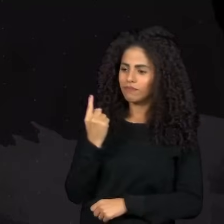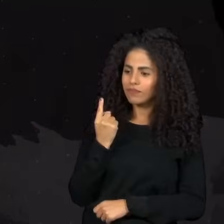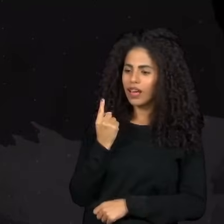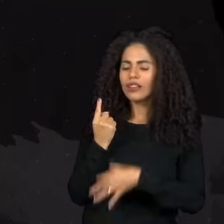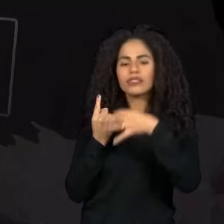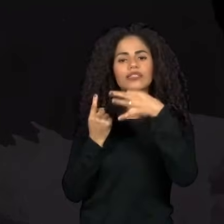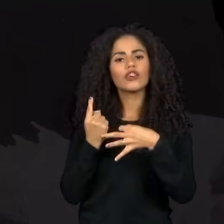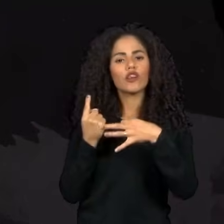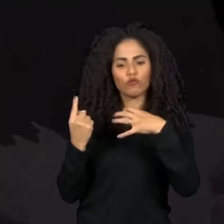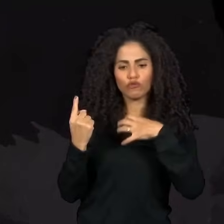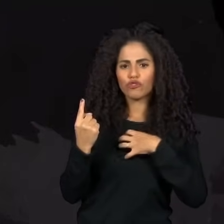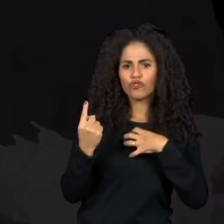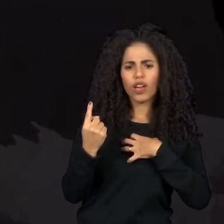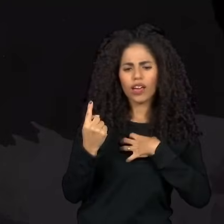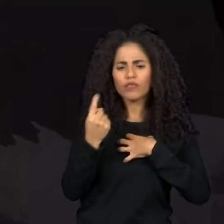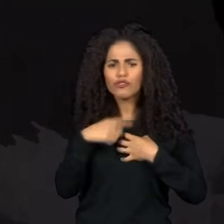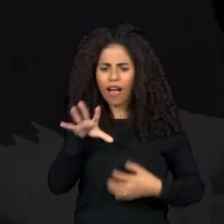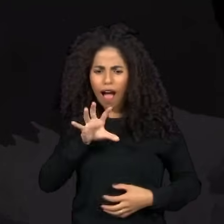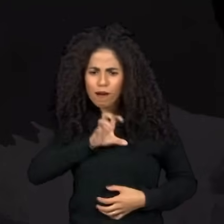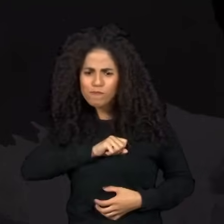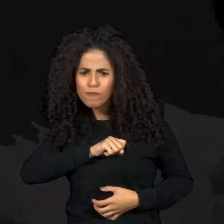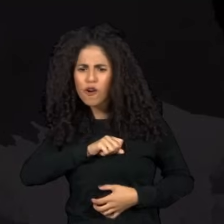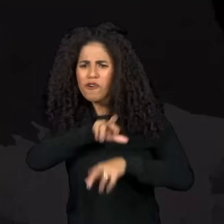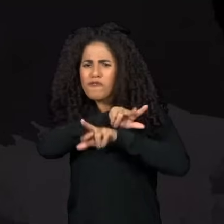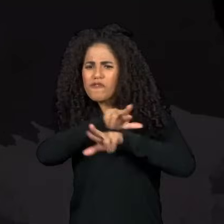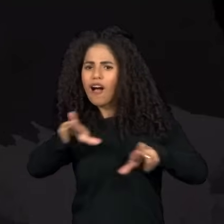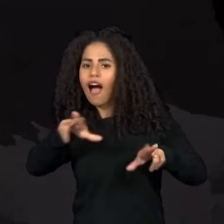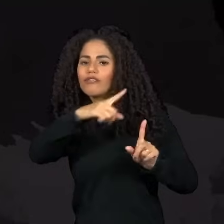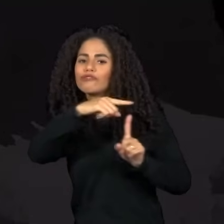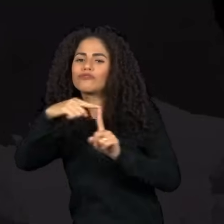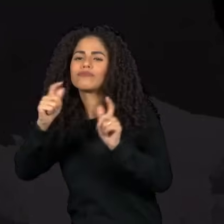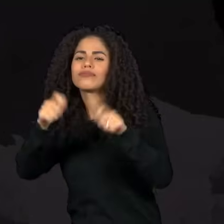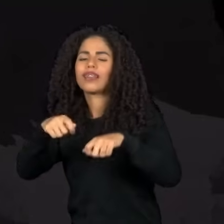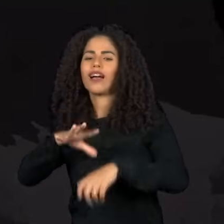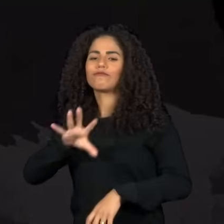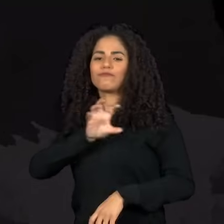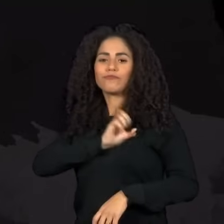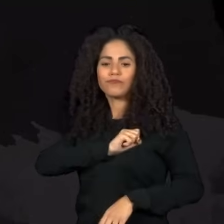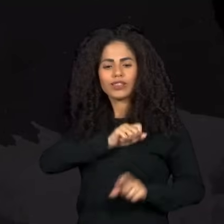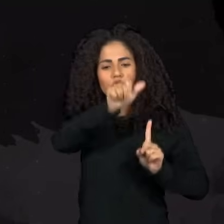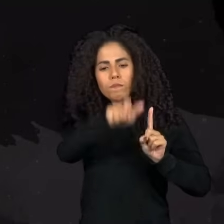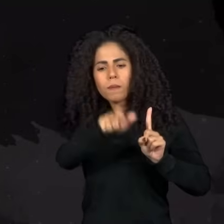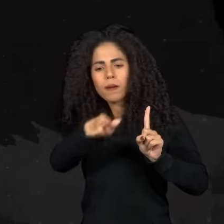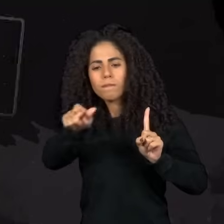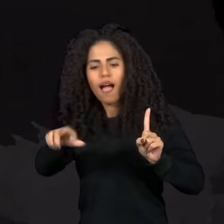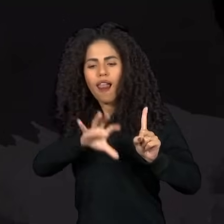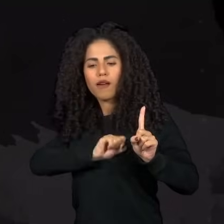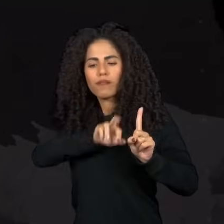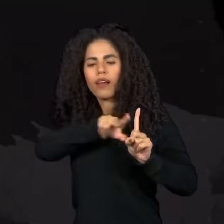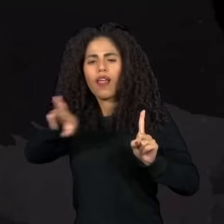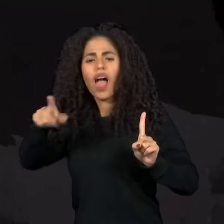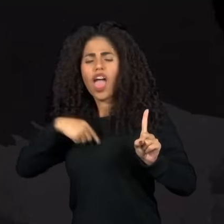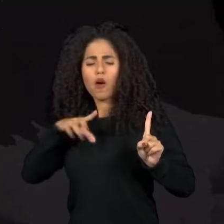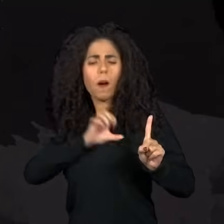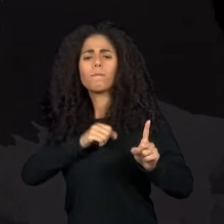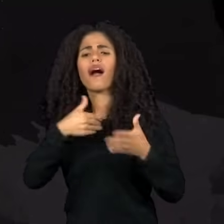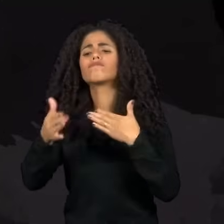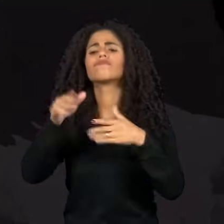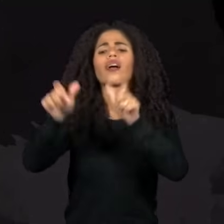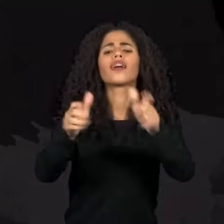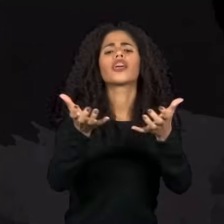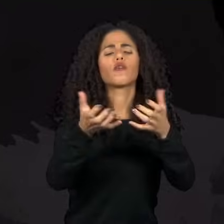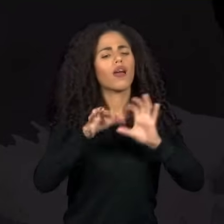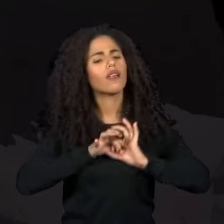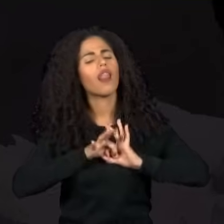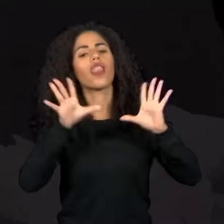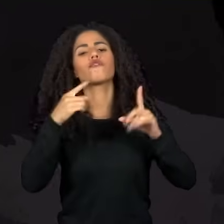todas as formas de amor e de se amar. Amar no mono, não mono, no poliamor. Amar quem a gente quiser, quando a gente quiser,